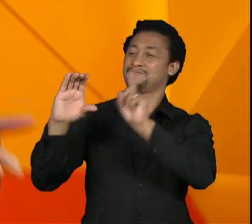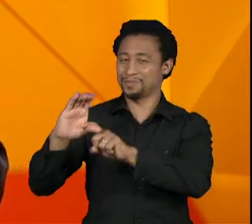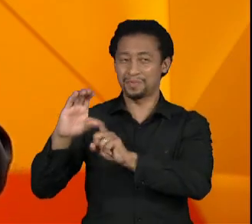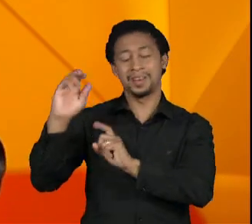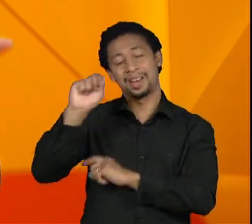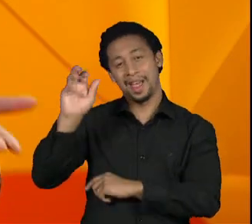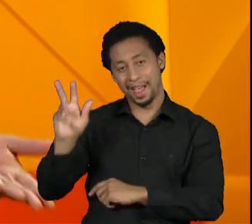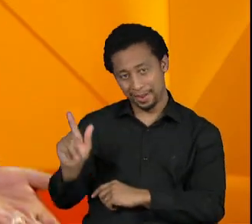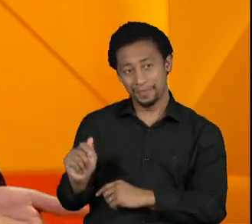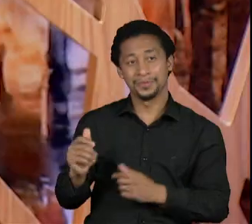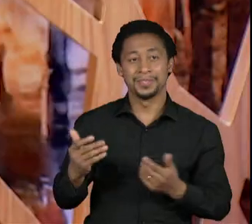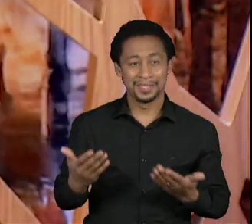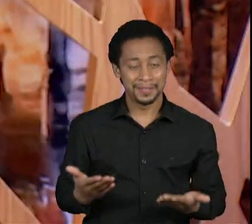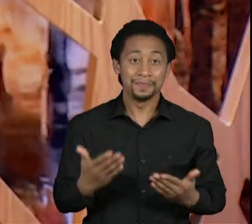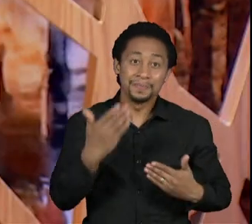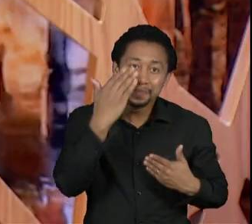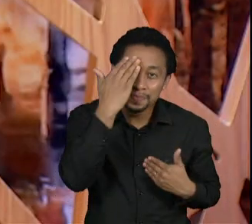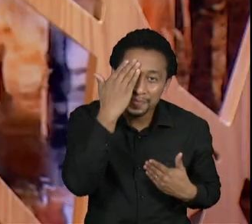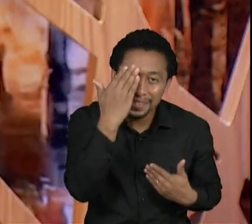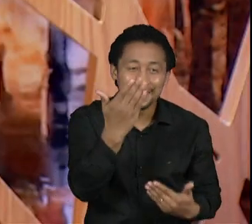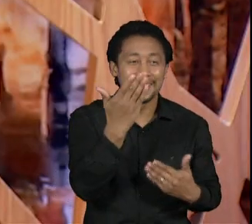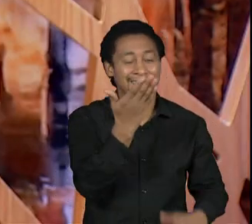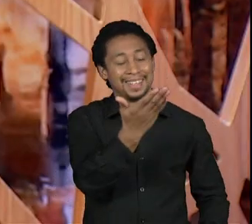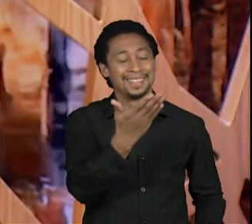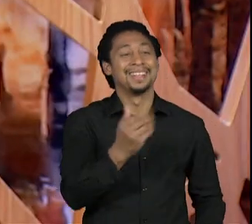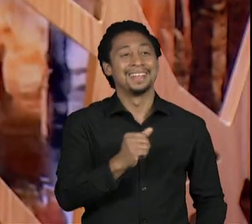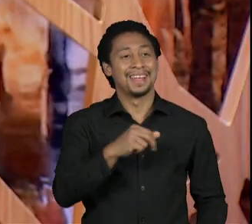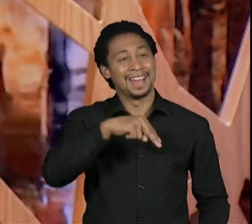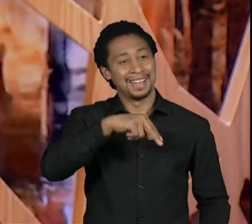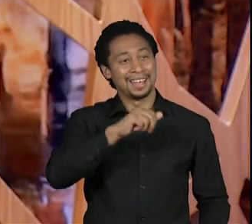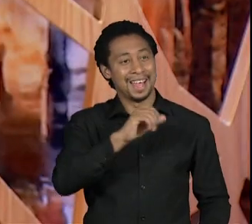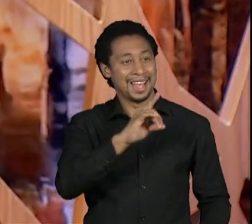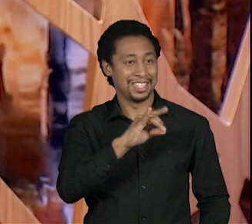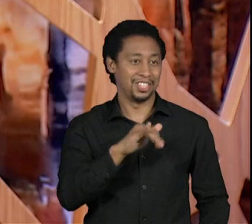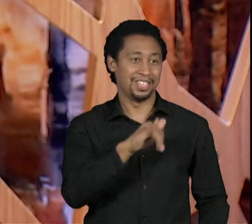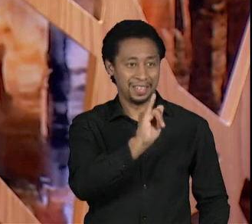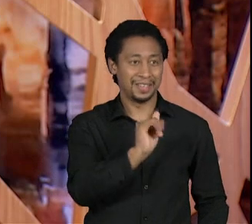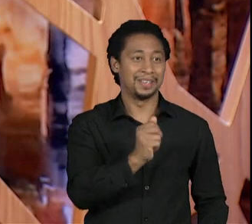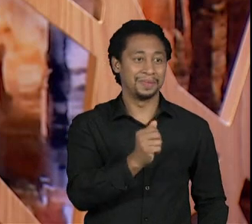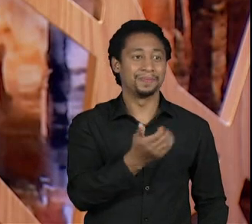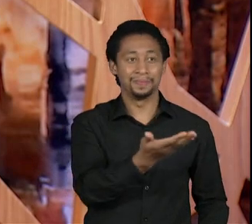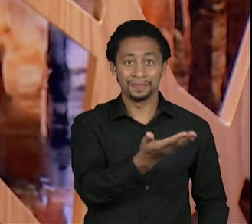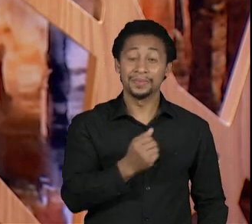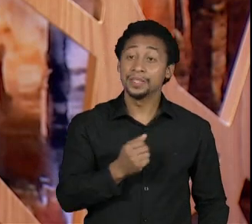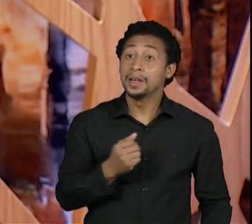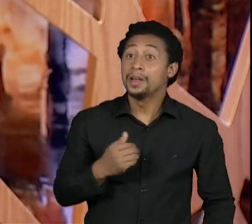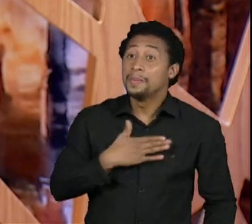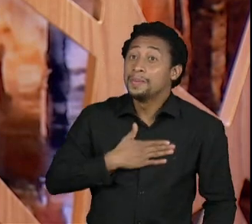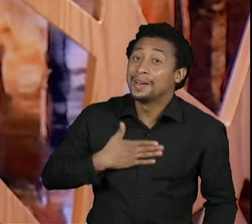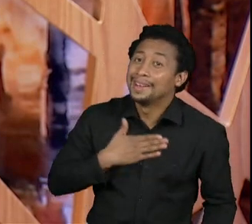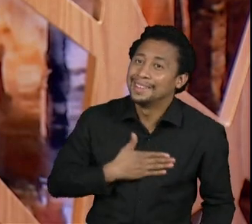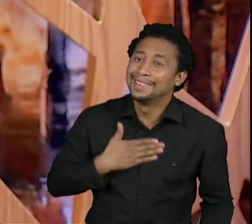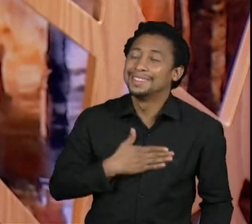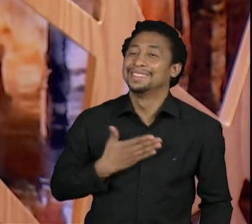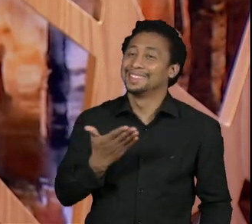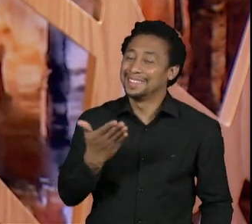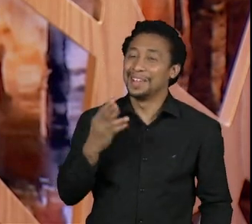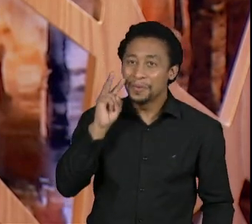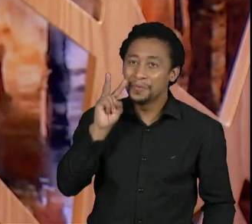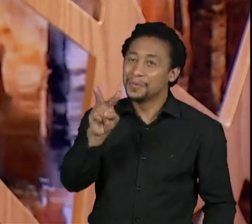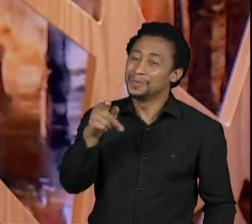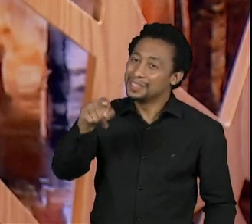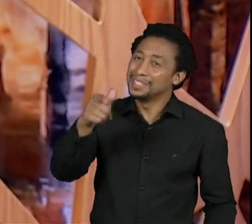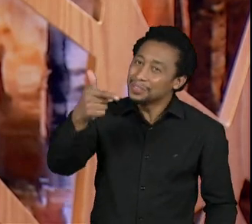africano. Obrigada, Nádia. Foi um prazer receber você aqui. Eu que agradeço, é um prazer te rever de novo,